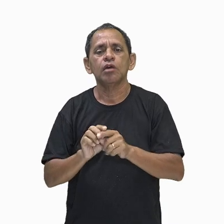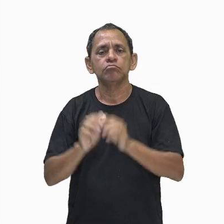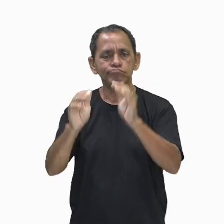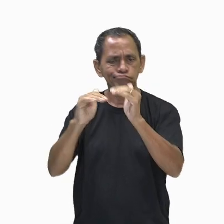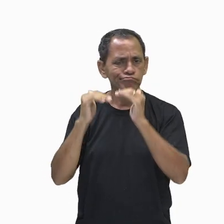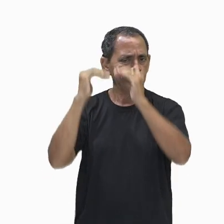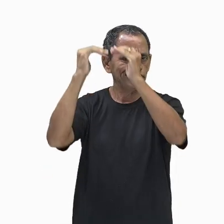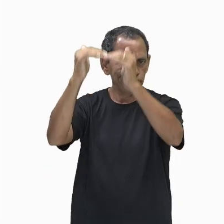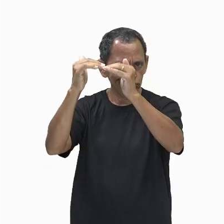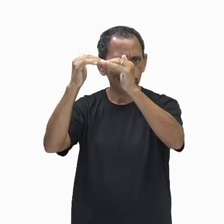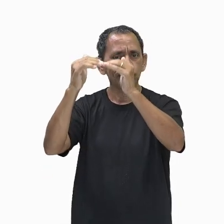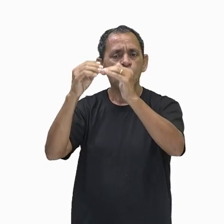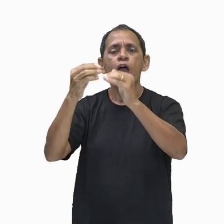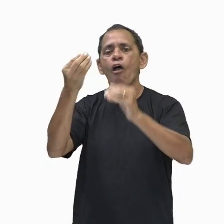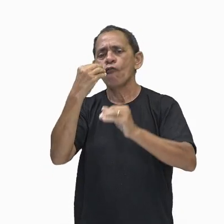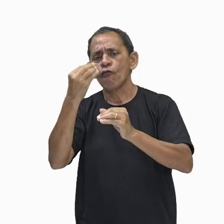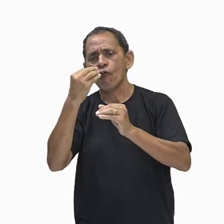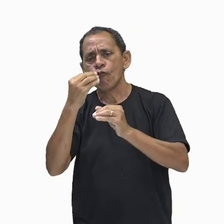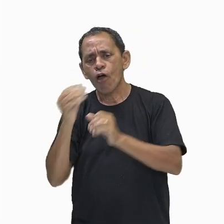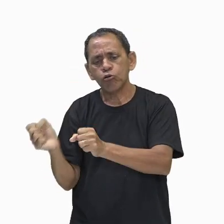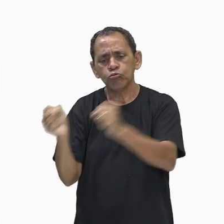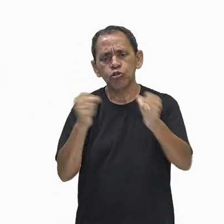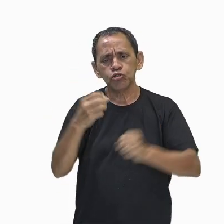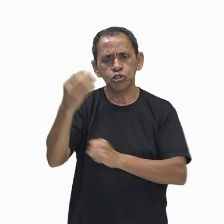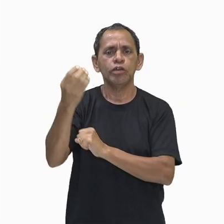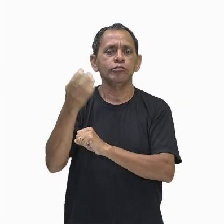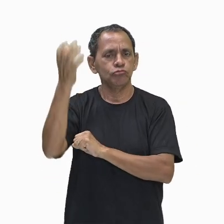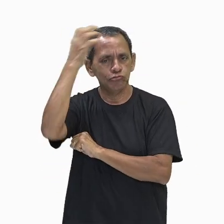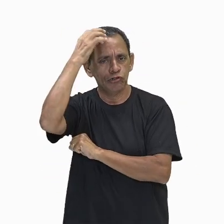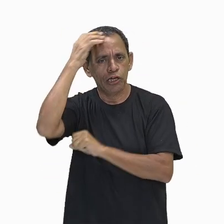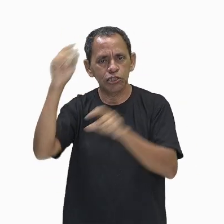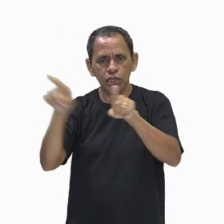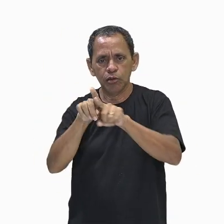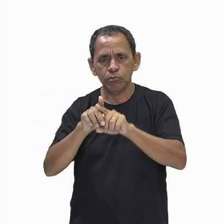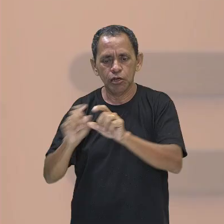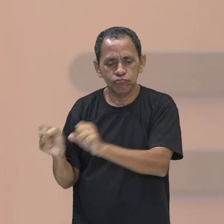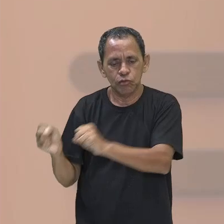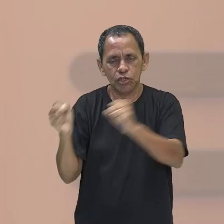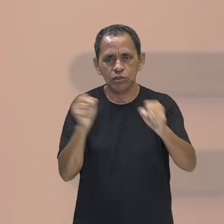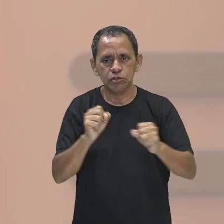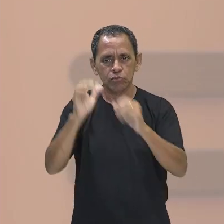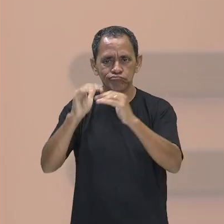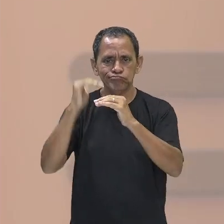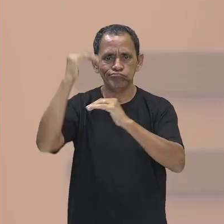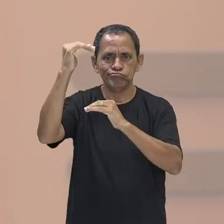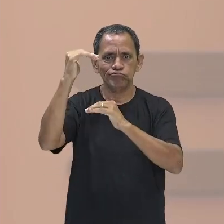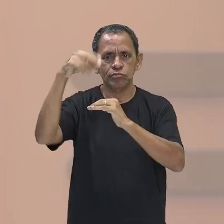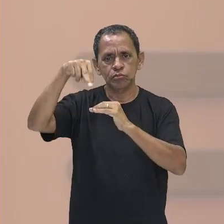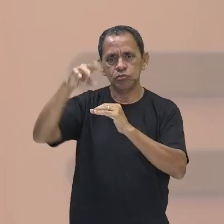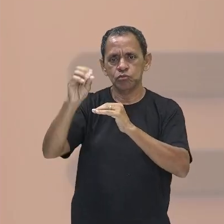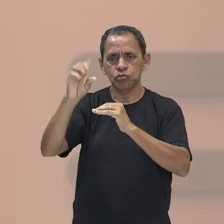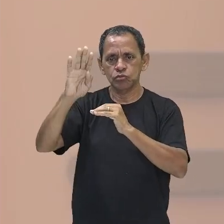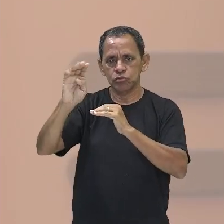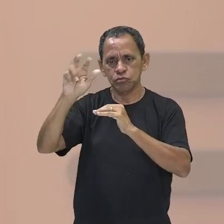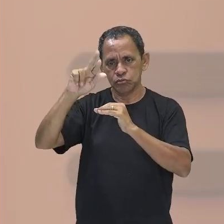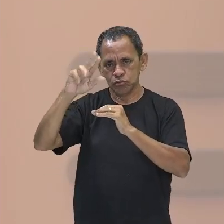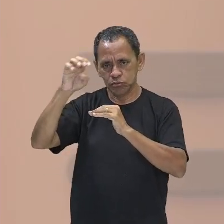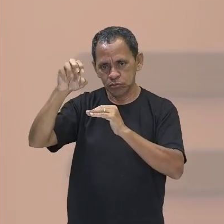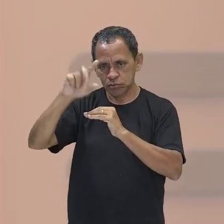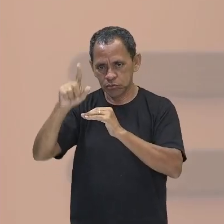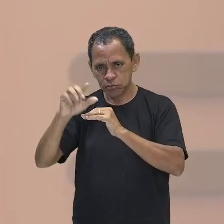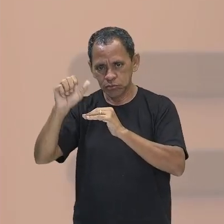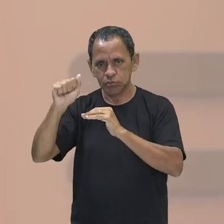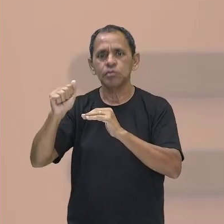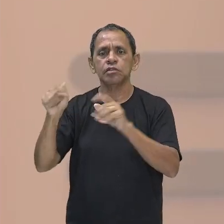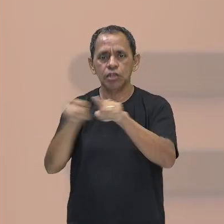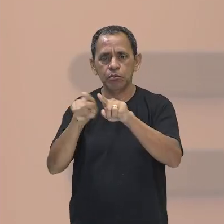e o enfraquecimento do poder real devido ao fortalecimento, então, da nobreza. Temos então agora, né, algumas características então de